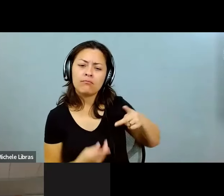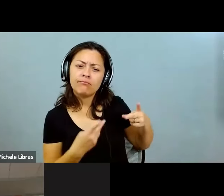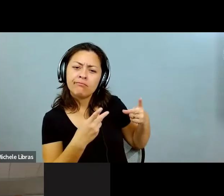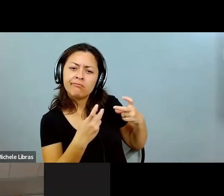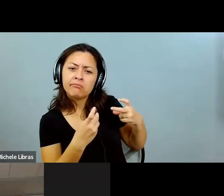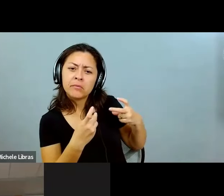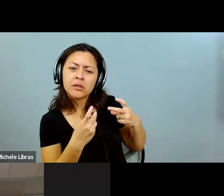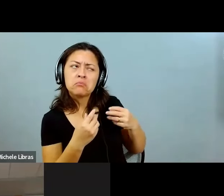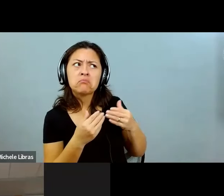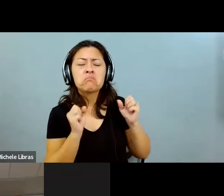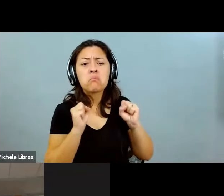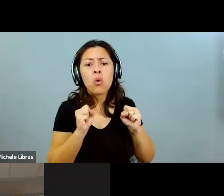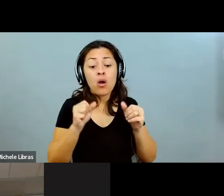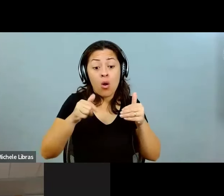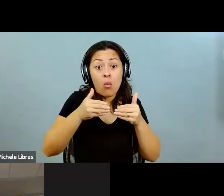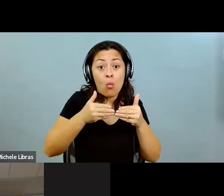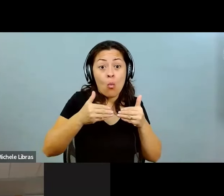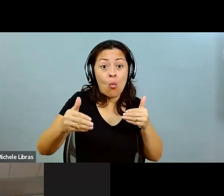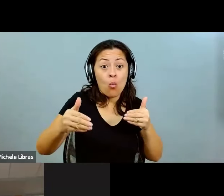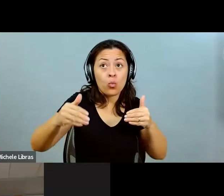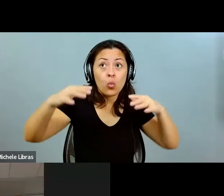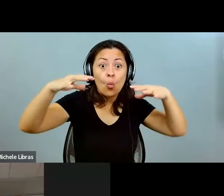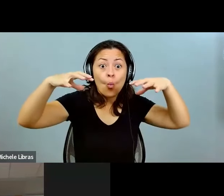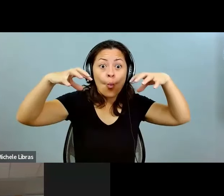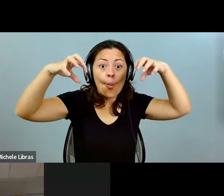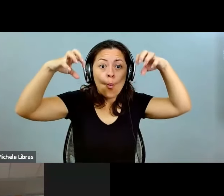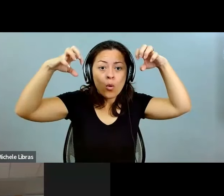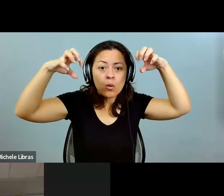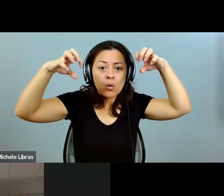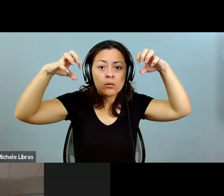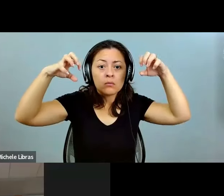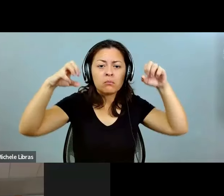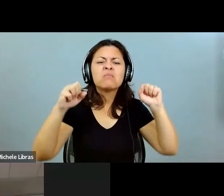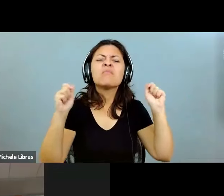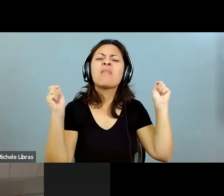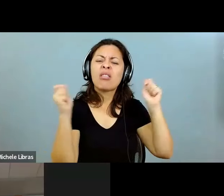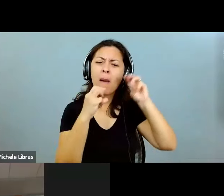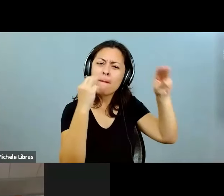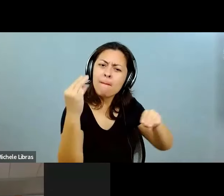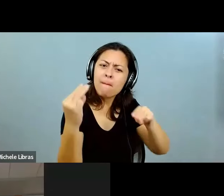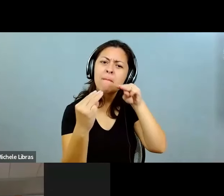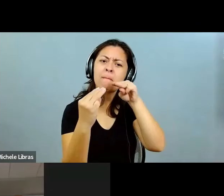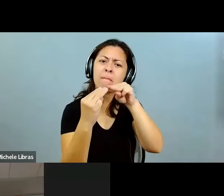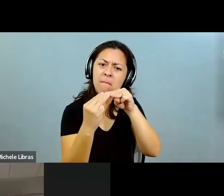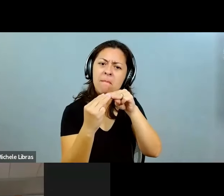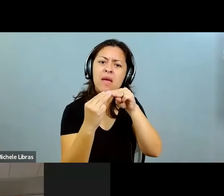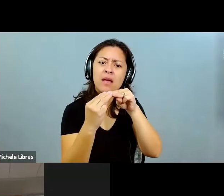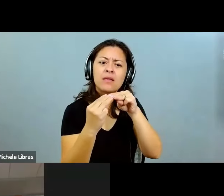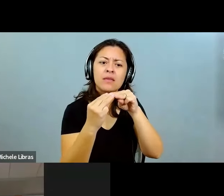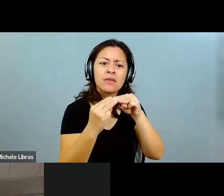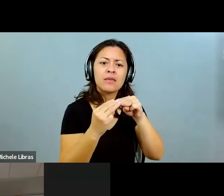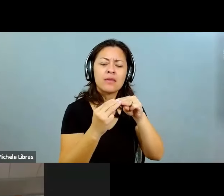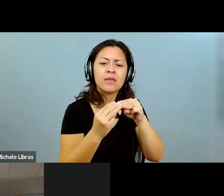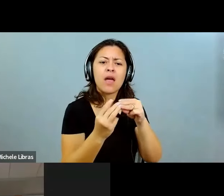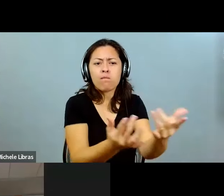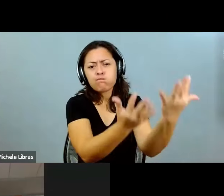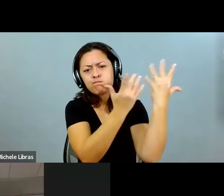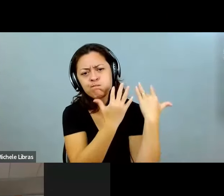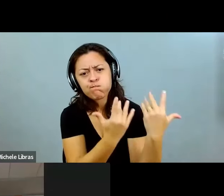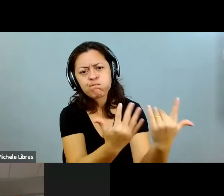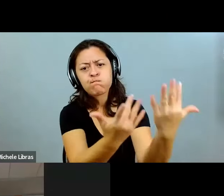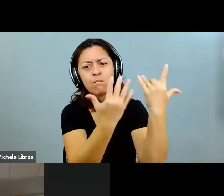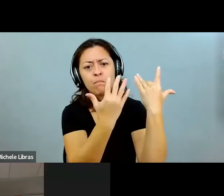de agora paraa frente a gente vai conseguir atingir a nossa meta de produtividade então em resumo em resumo a gente